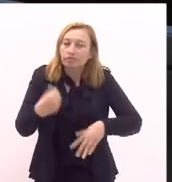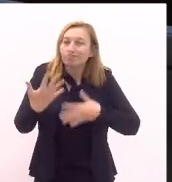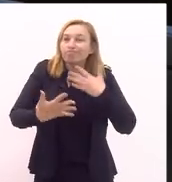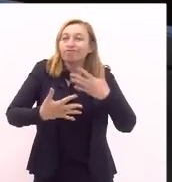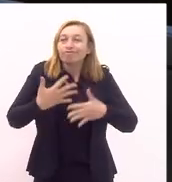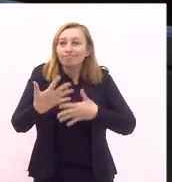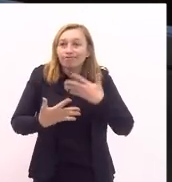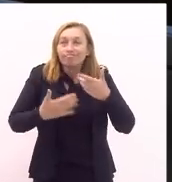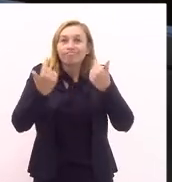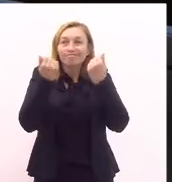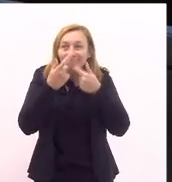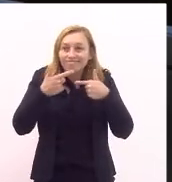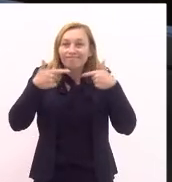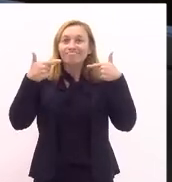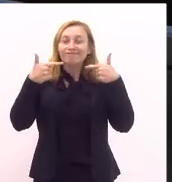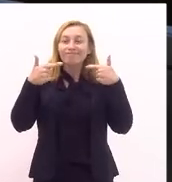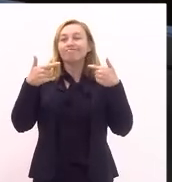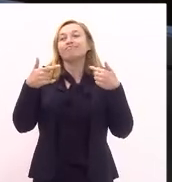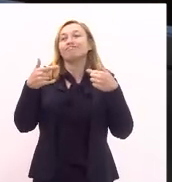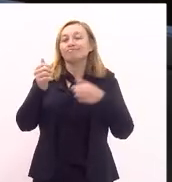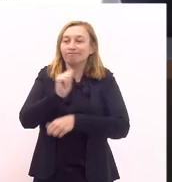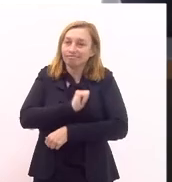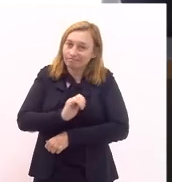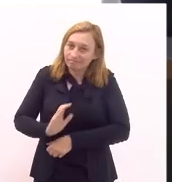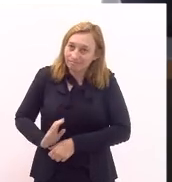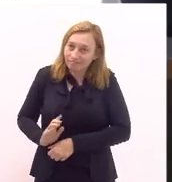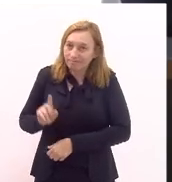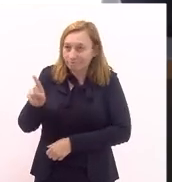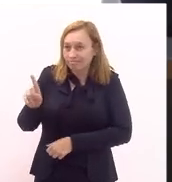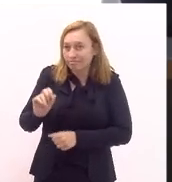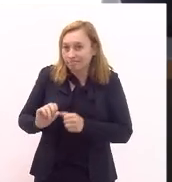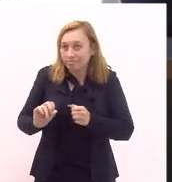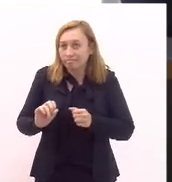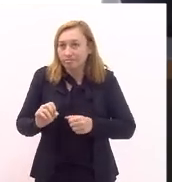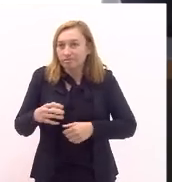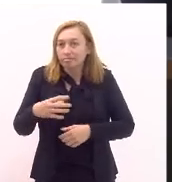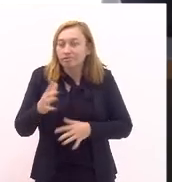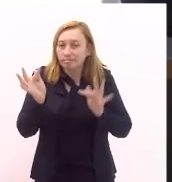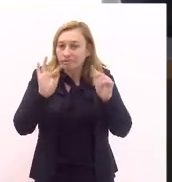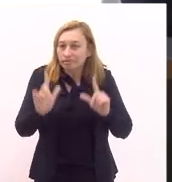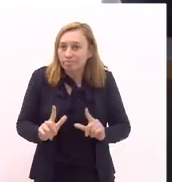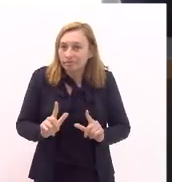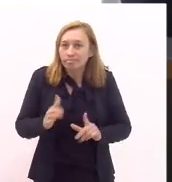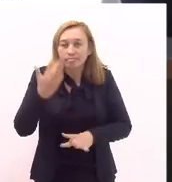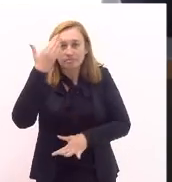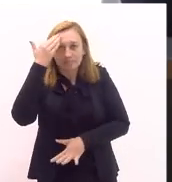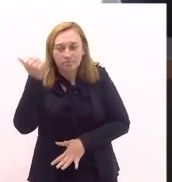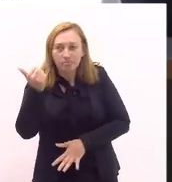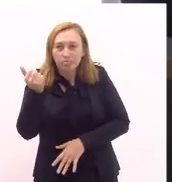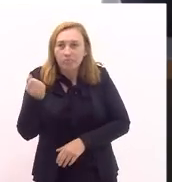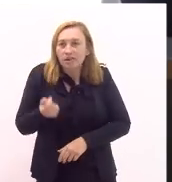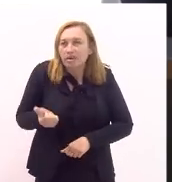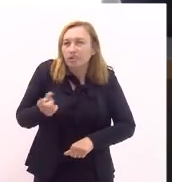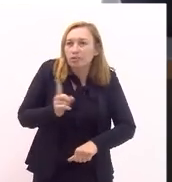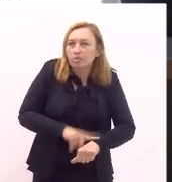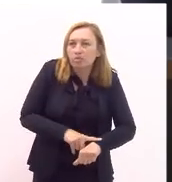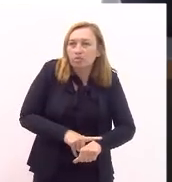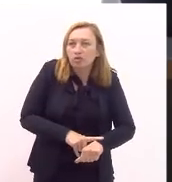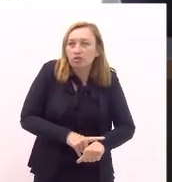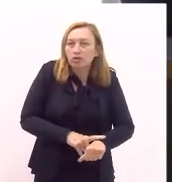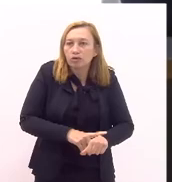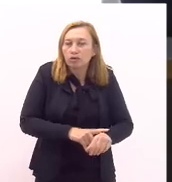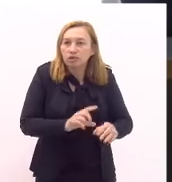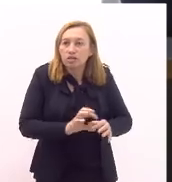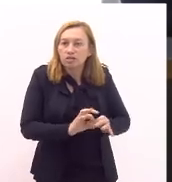estar ali eu tô feliz André muito feliz com que você tá fazendo eu tô feliz por saber que daqui a pouco eu vou